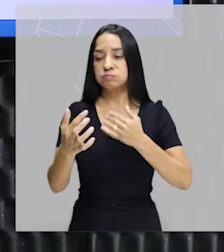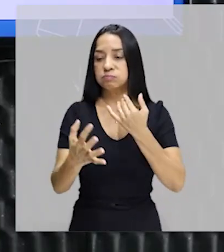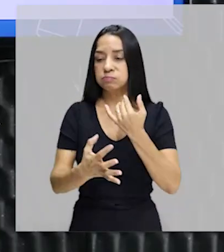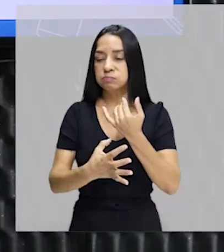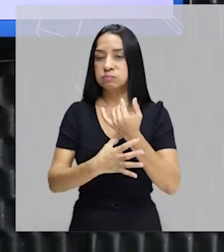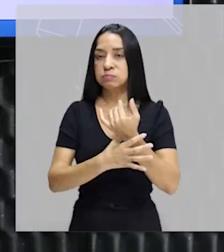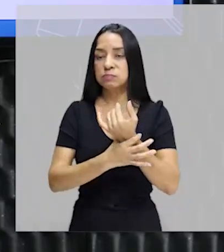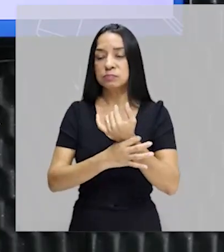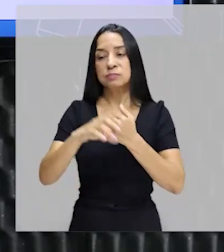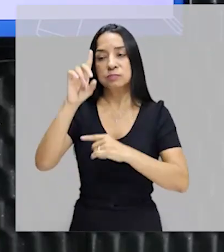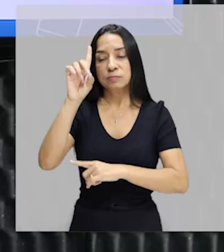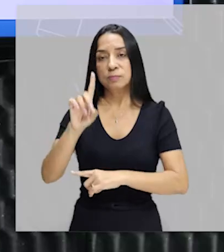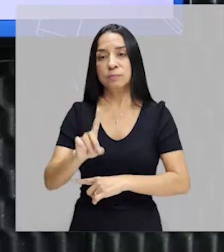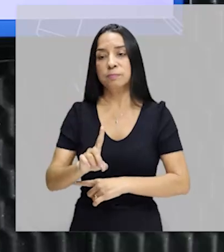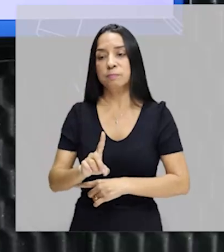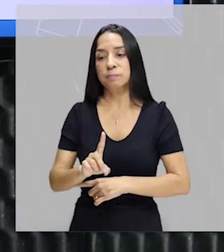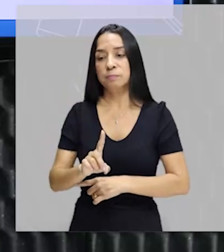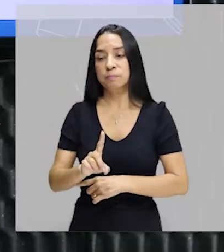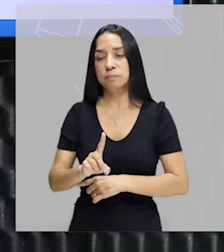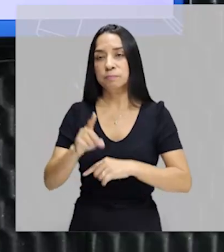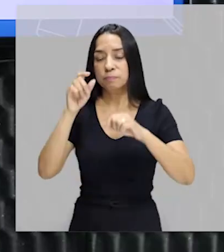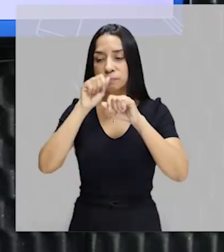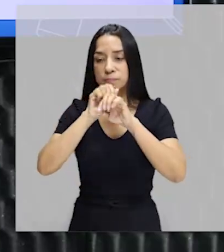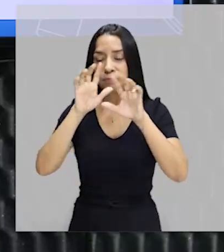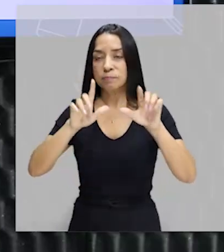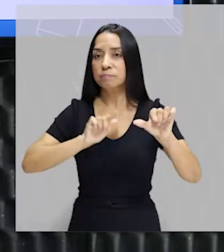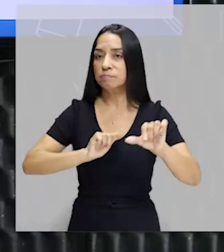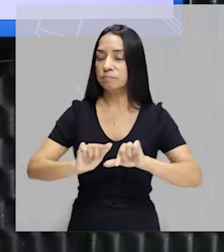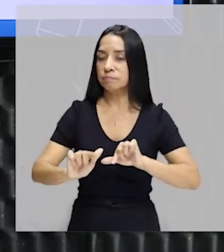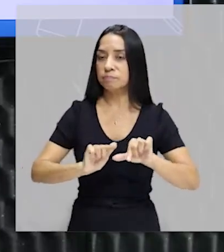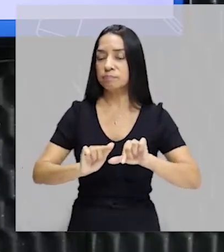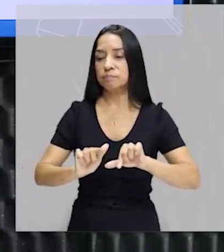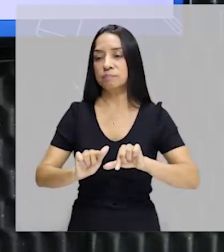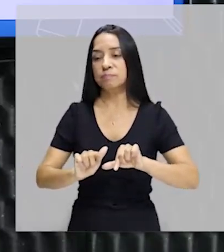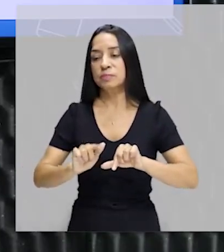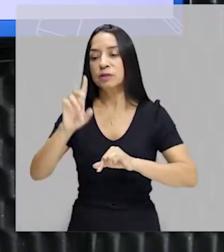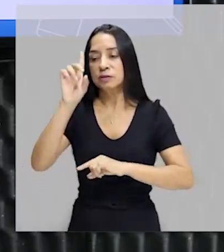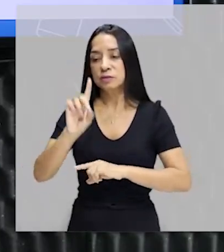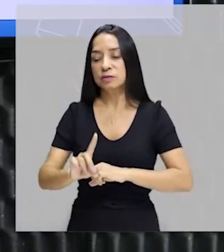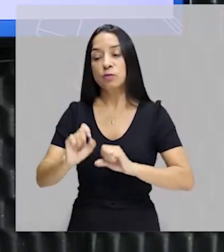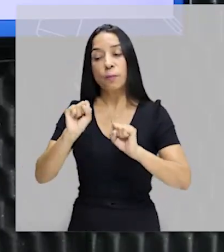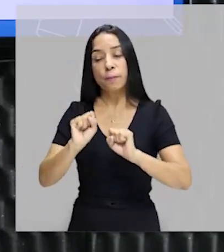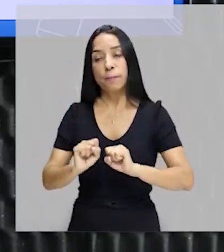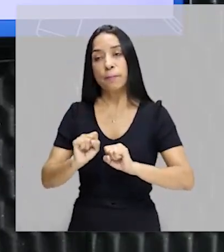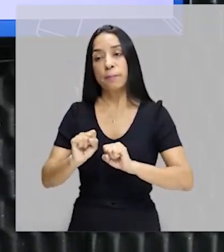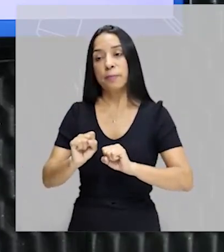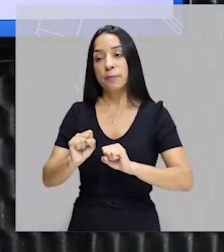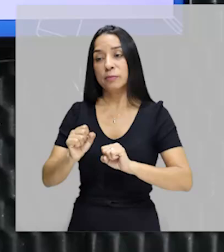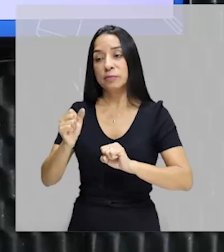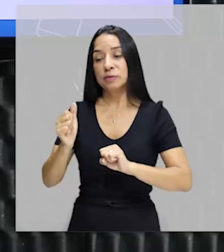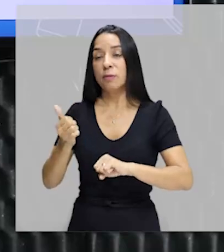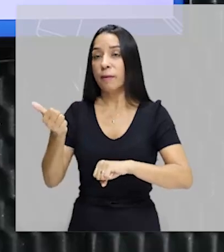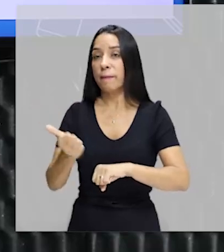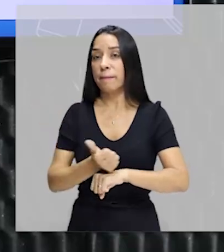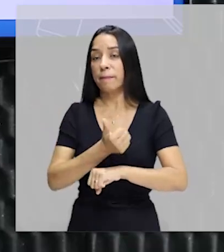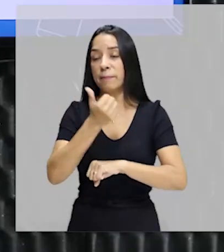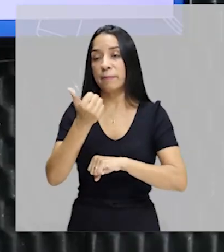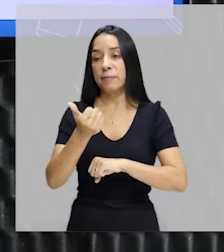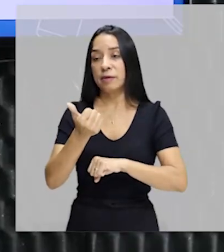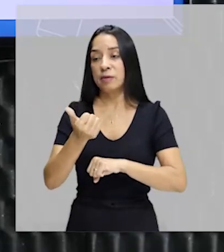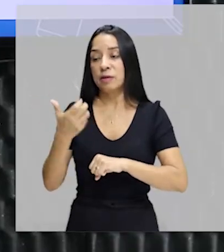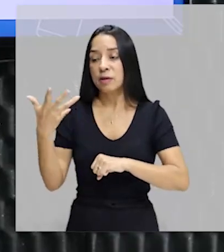garantir direitos, evidentemente, trabalhistas. Direitos que possam melhorar a qualidade de vida e de